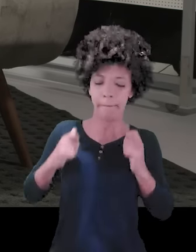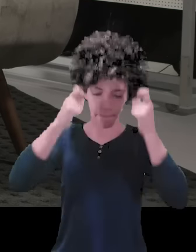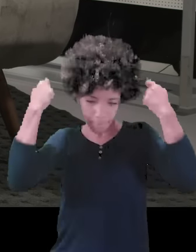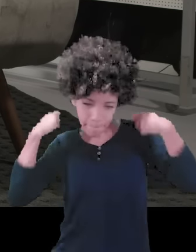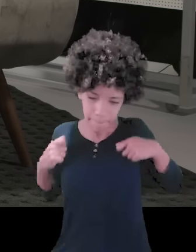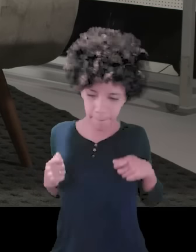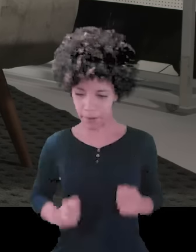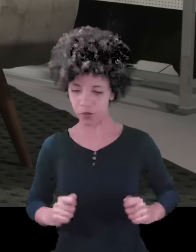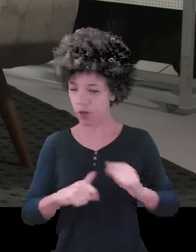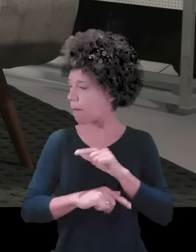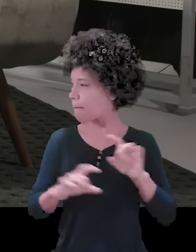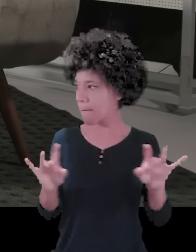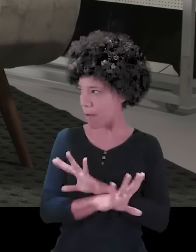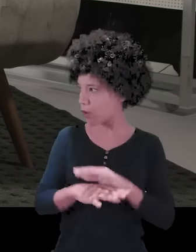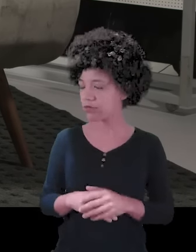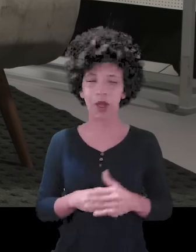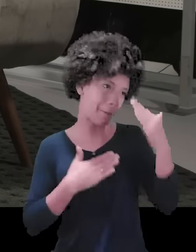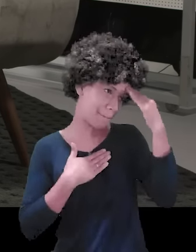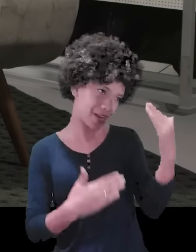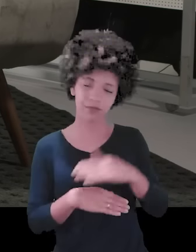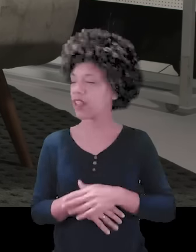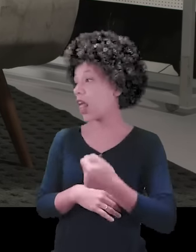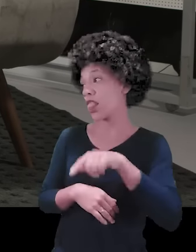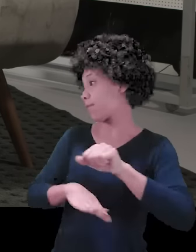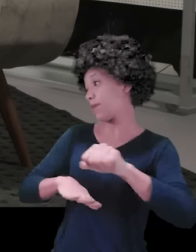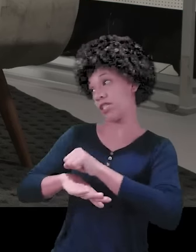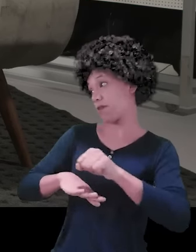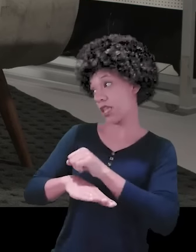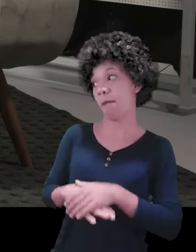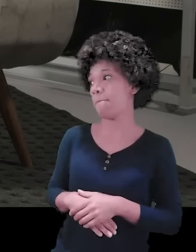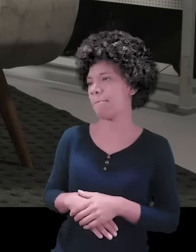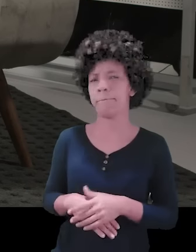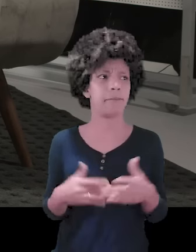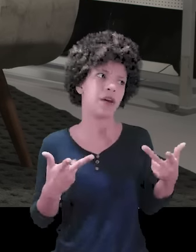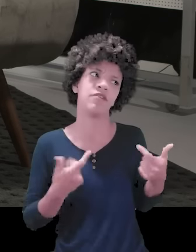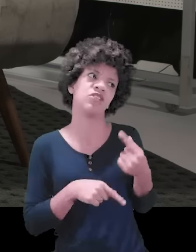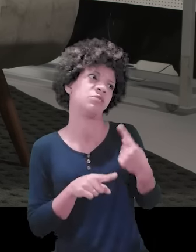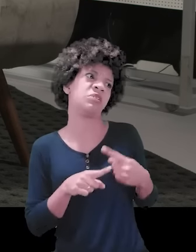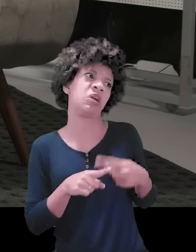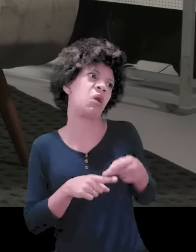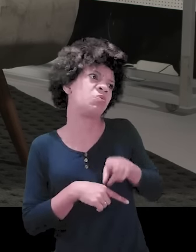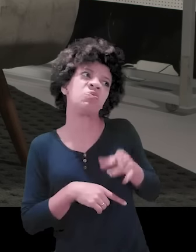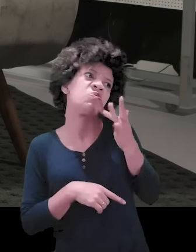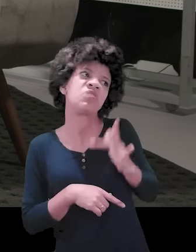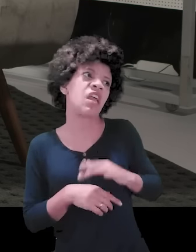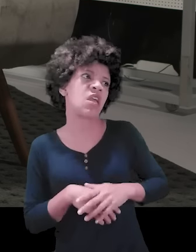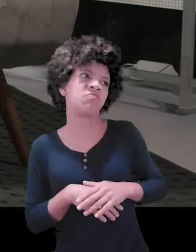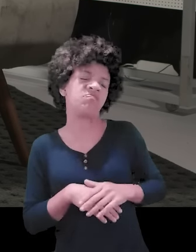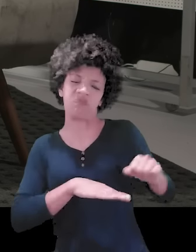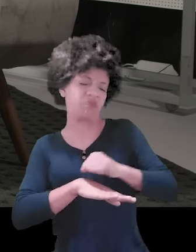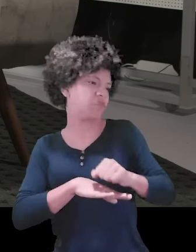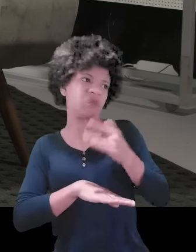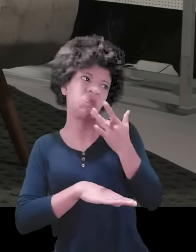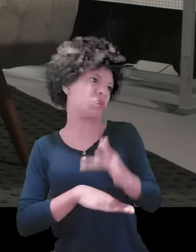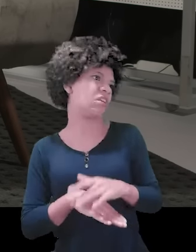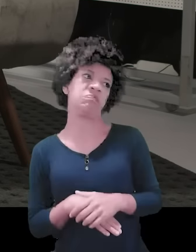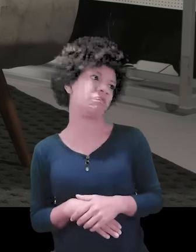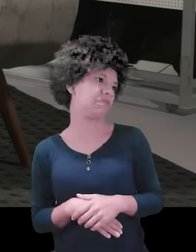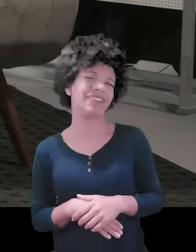botou os amassou Muito obrigado você não precisa de Ferro excelente porque eu não sei os aperta